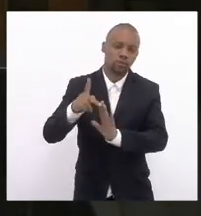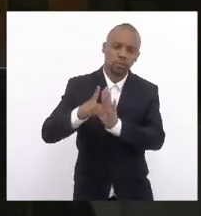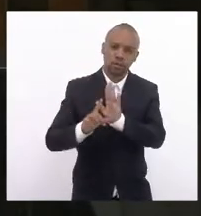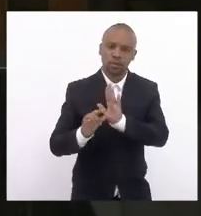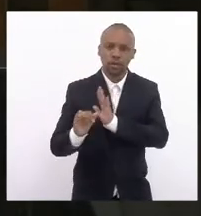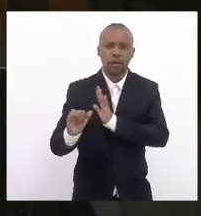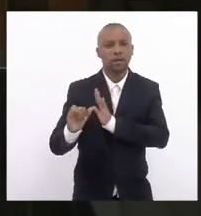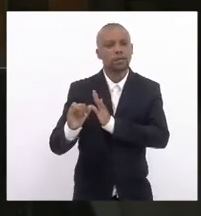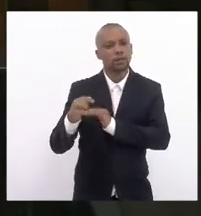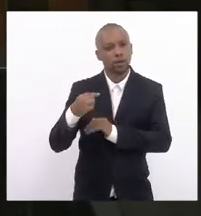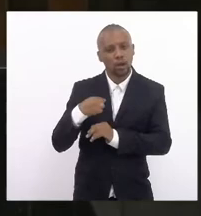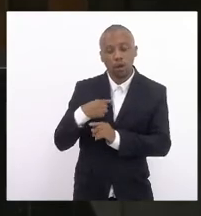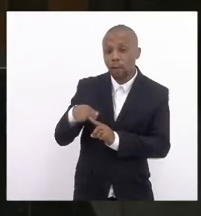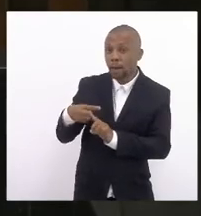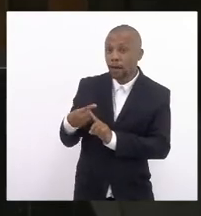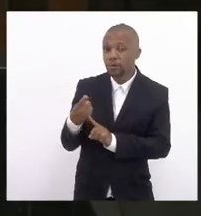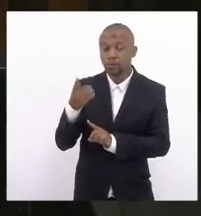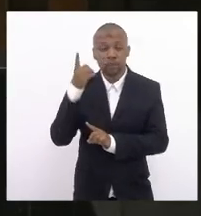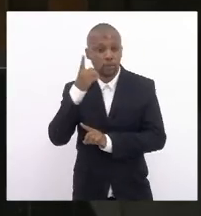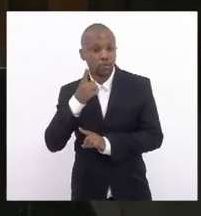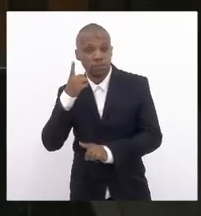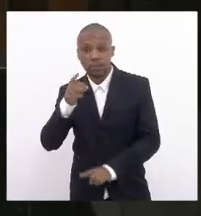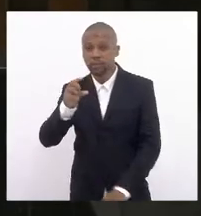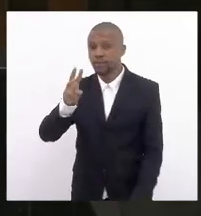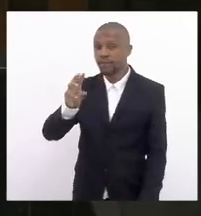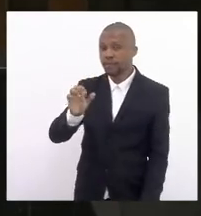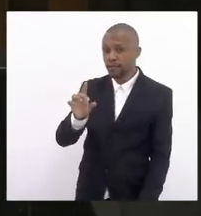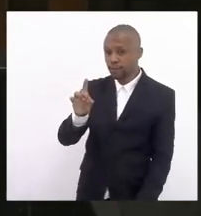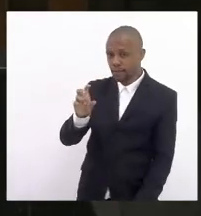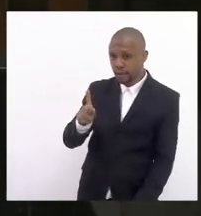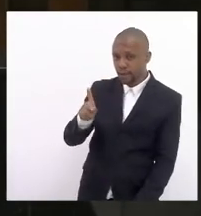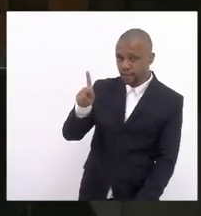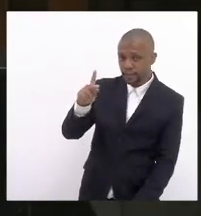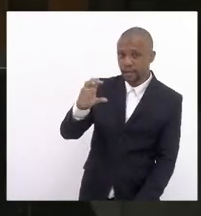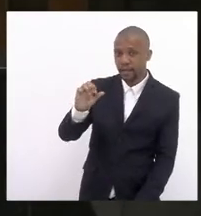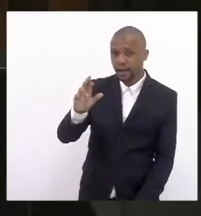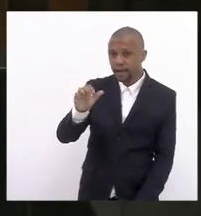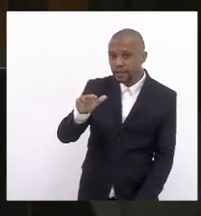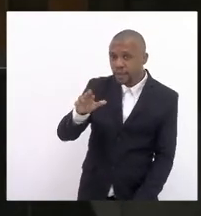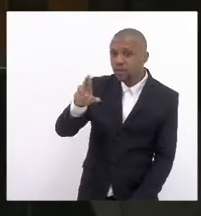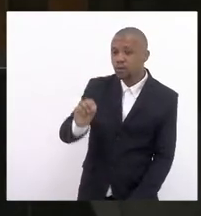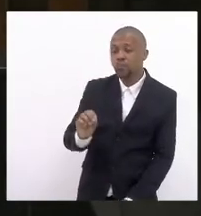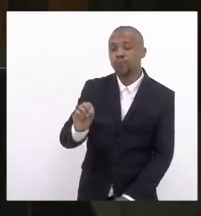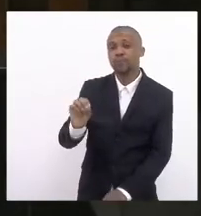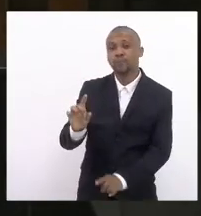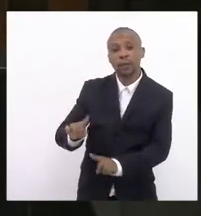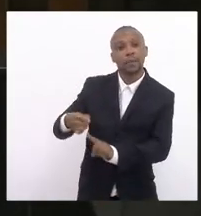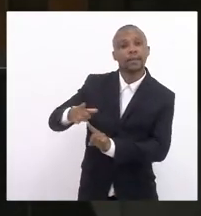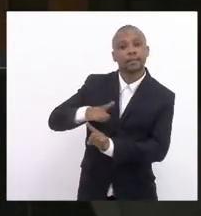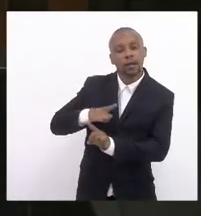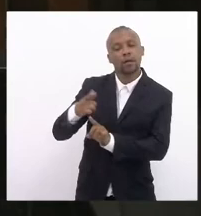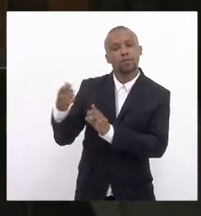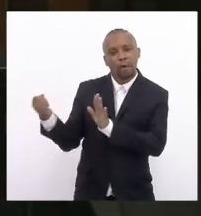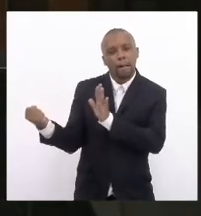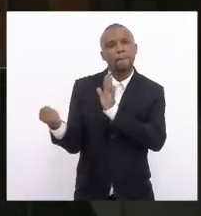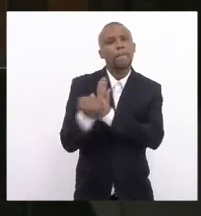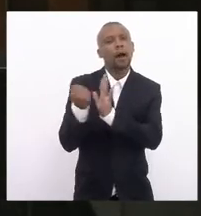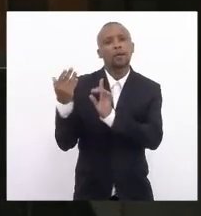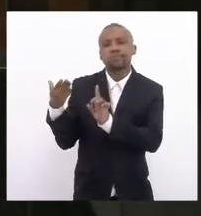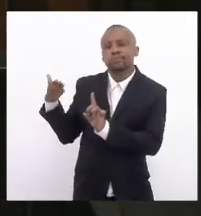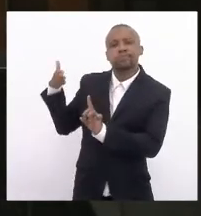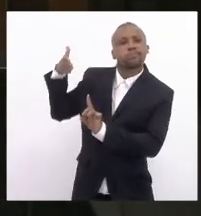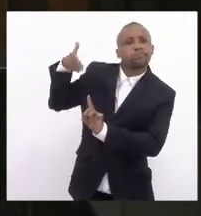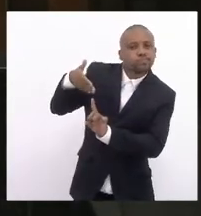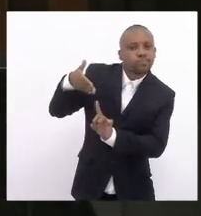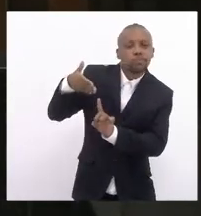deputado Valdec Carneiro apresentamos também já como uma contribuição a esse debate, e vamos deixar um legado, vamos deixar um